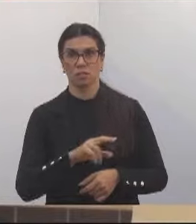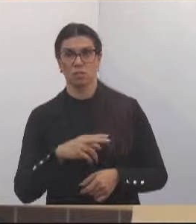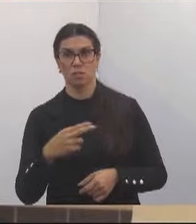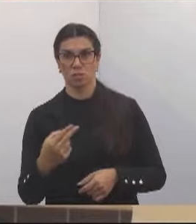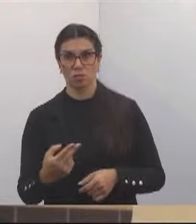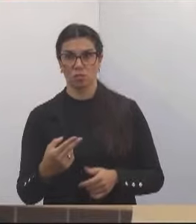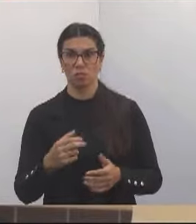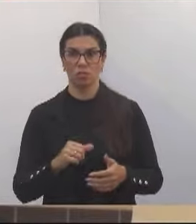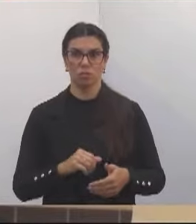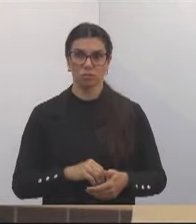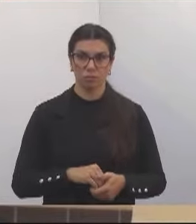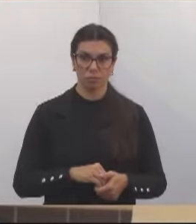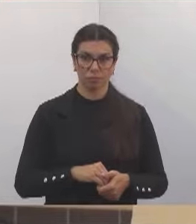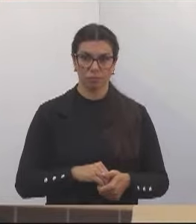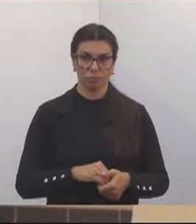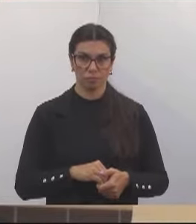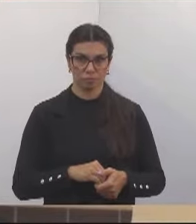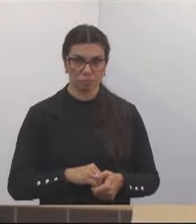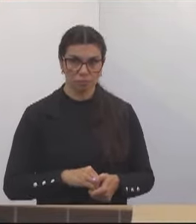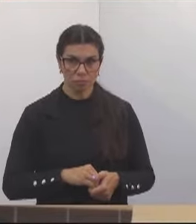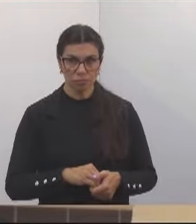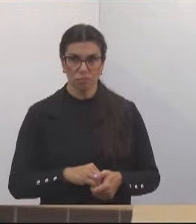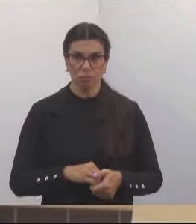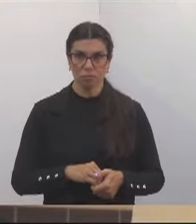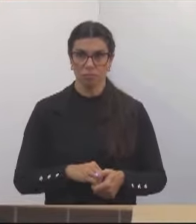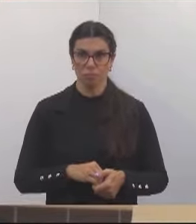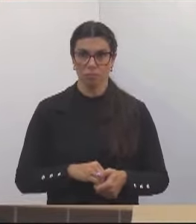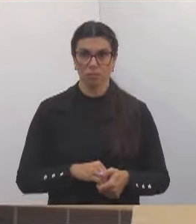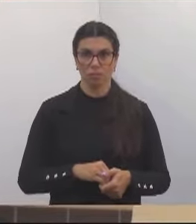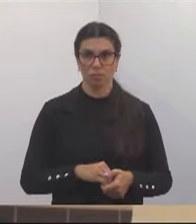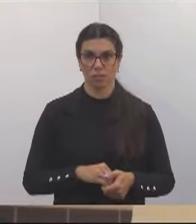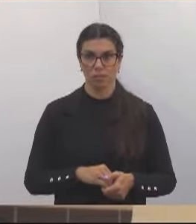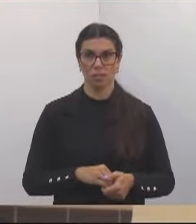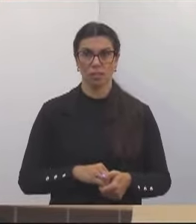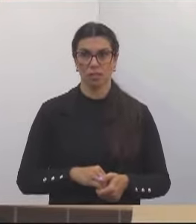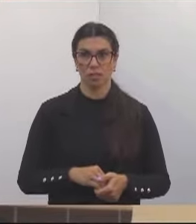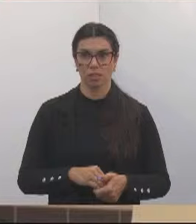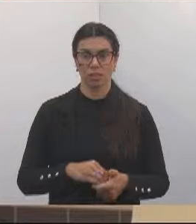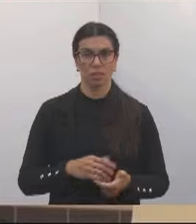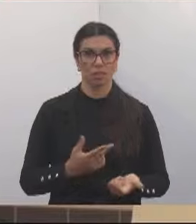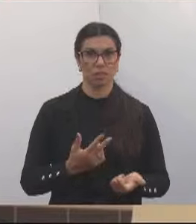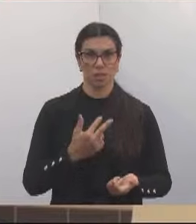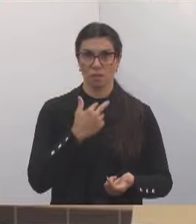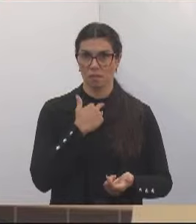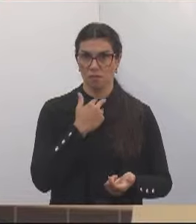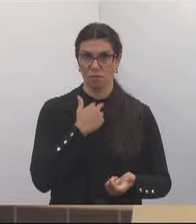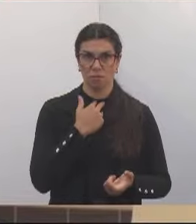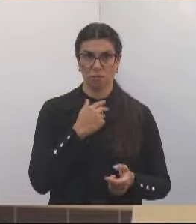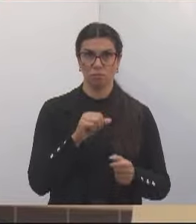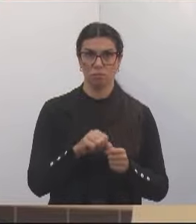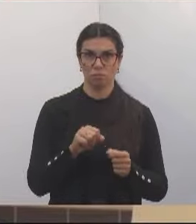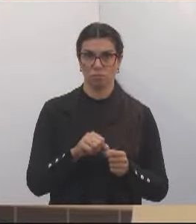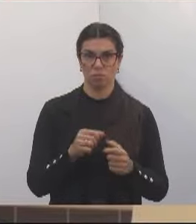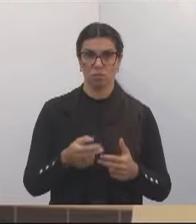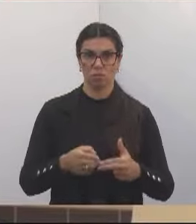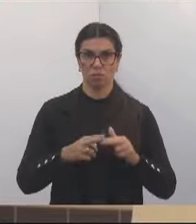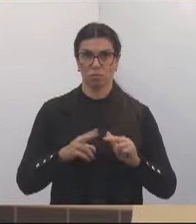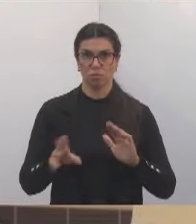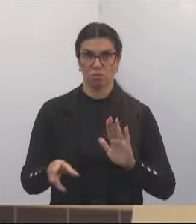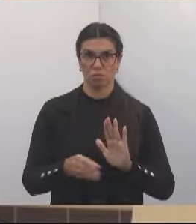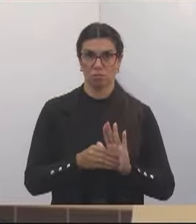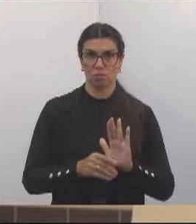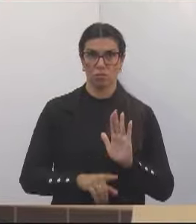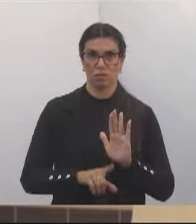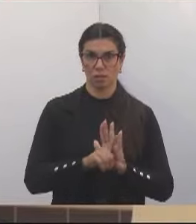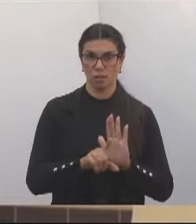a parcial quantia financeira dos rendimentos, isso tem que ser objeto de cassação. Como não tem na